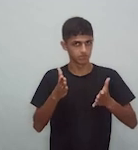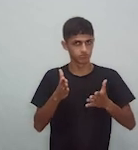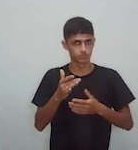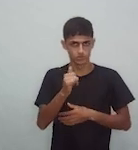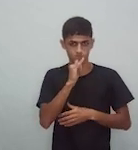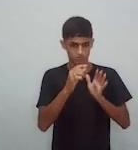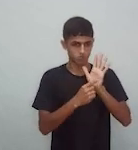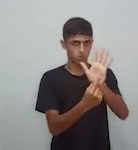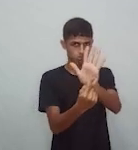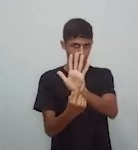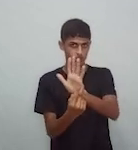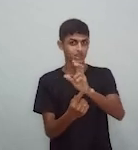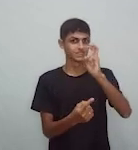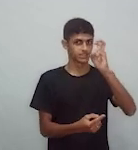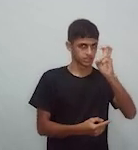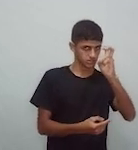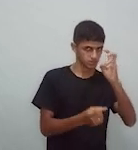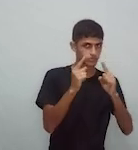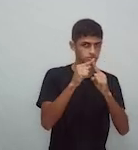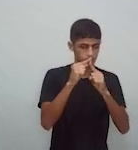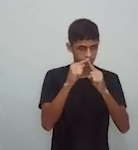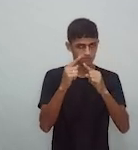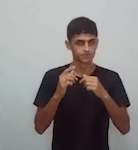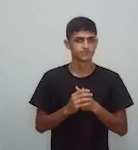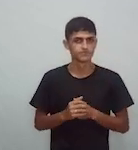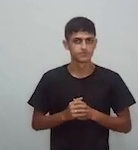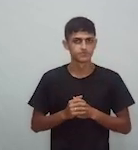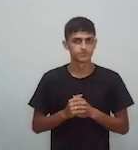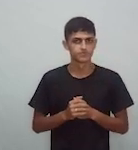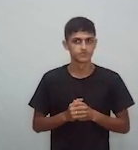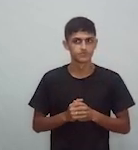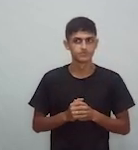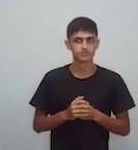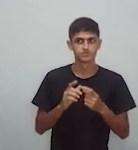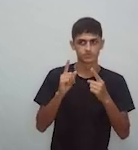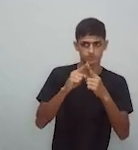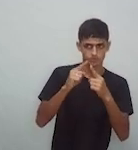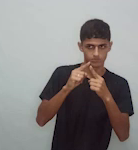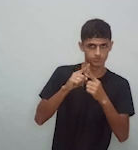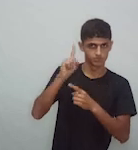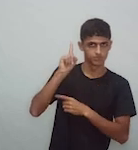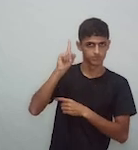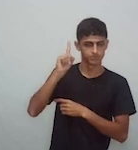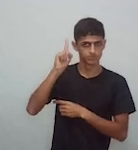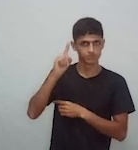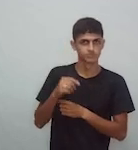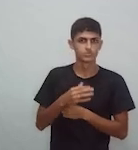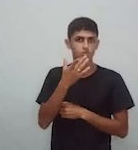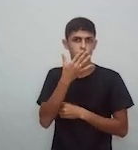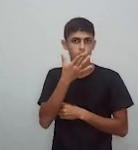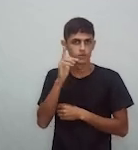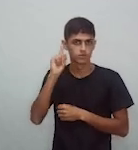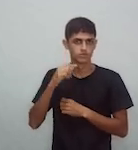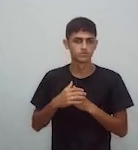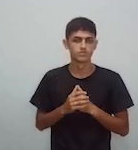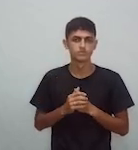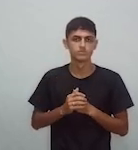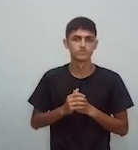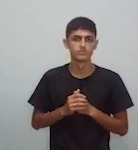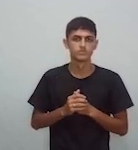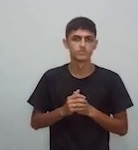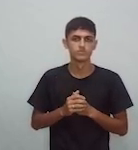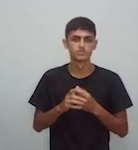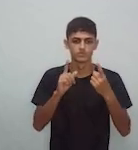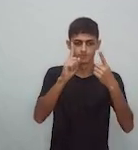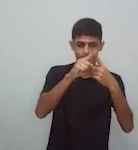trouxe aqui 5 neurotransmissores, que são a dopamina, a serotonina, a